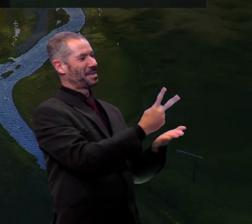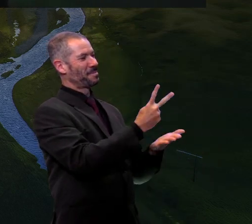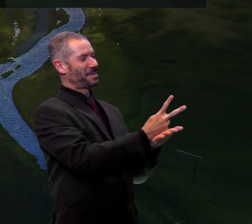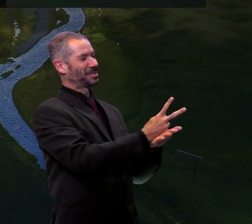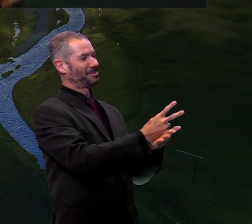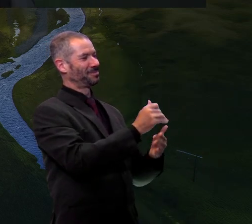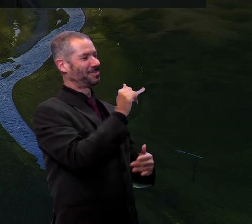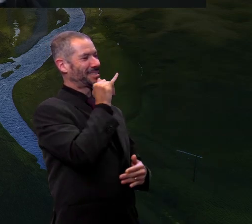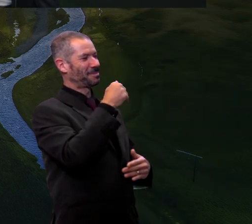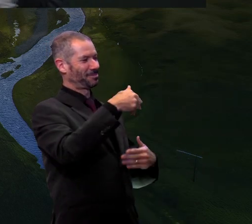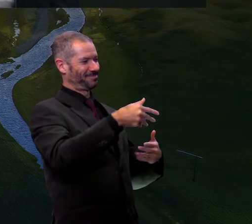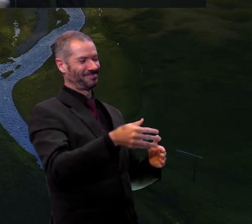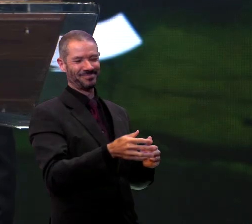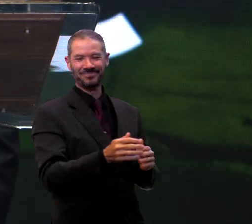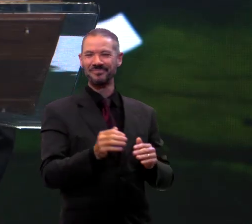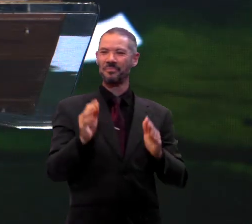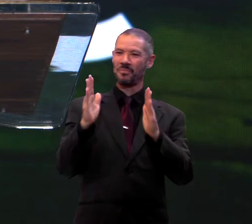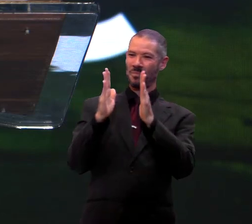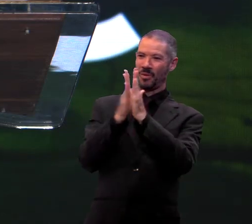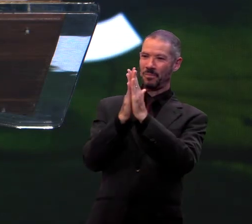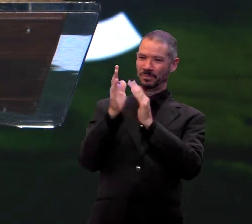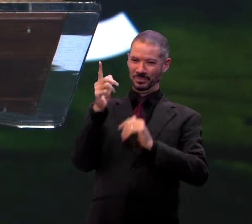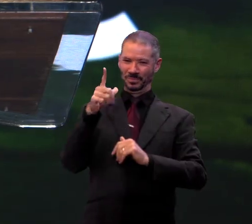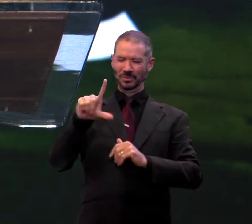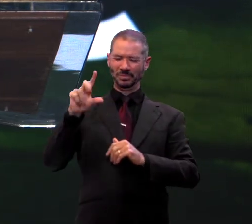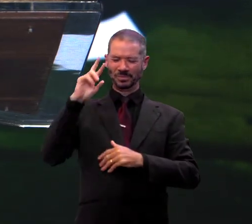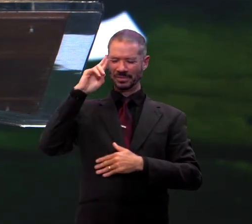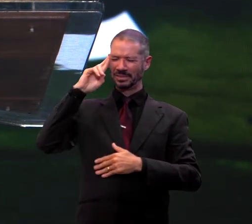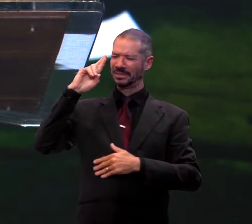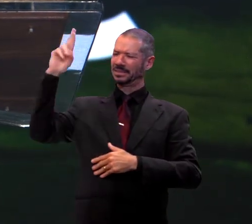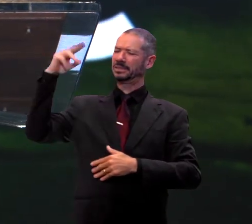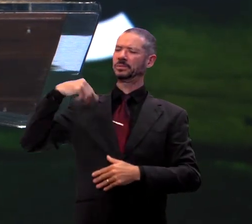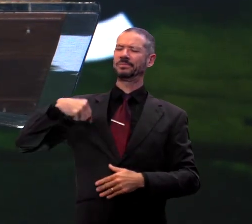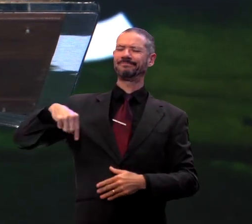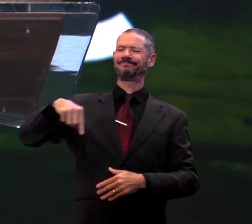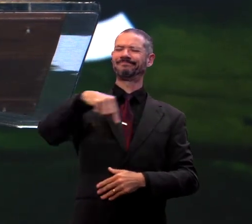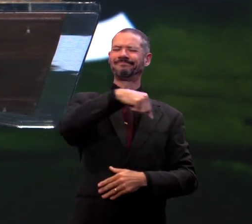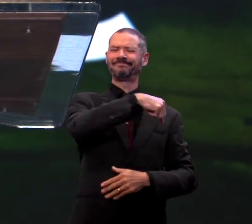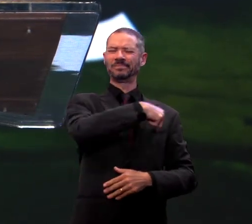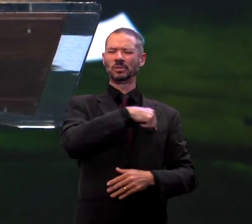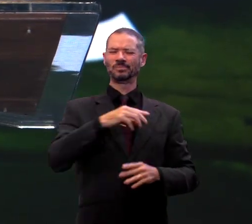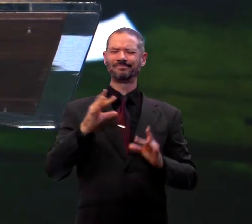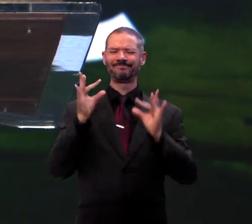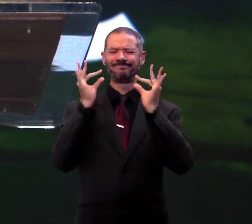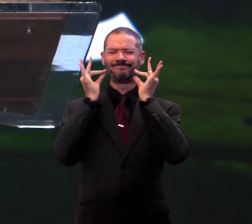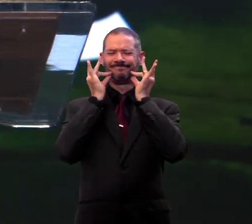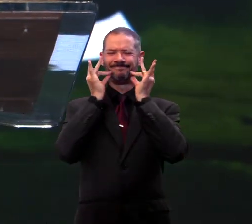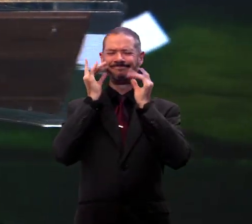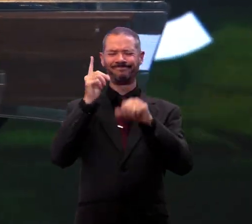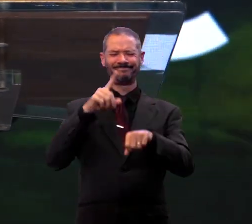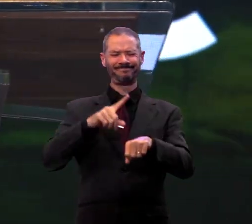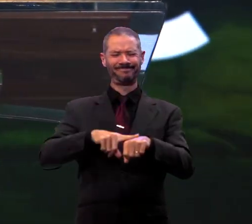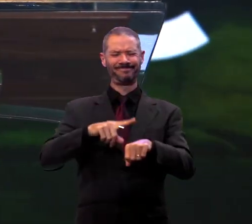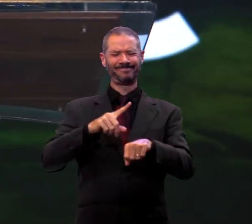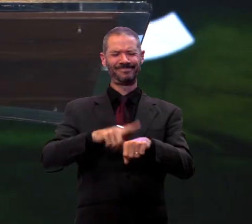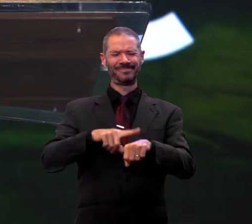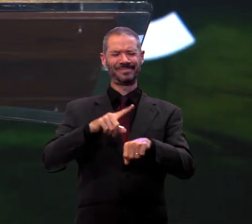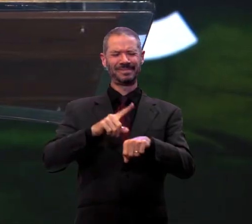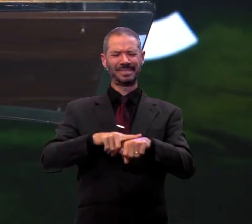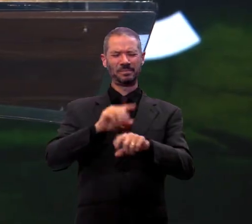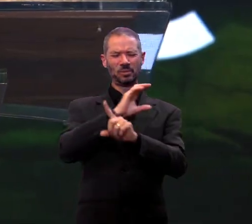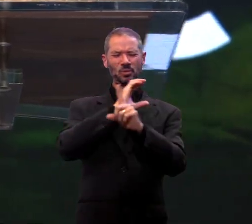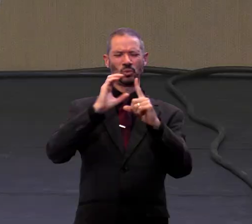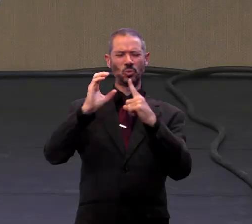mesmo. Vamos orar mais uma vez? Senhor, nós estamos aqui num tempo de culto,